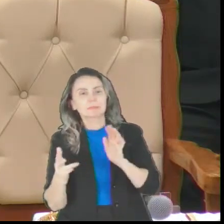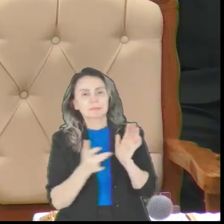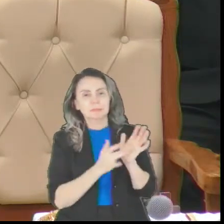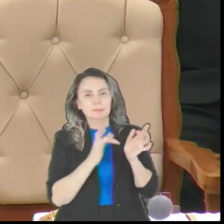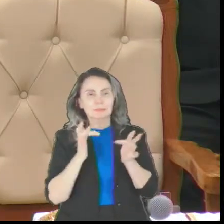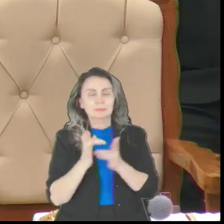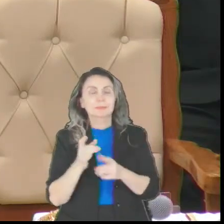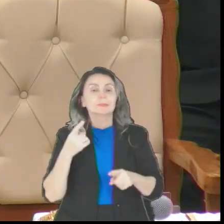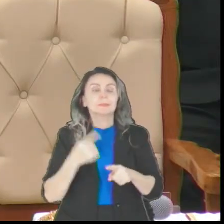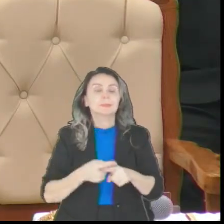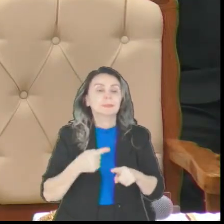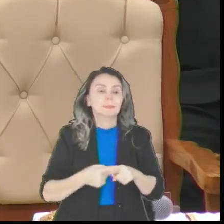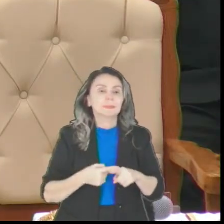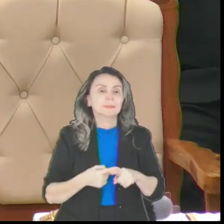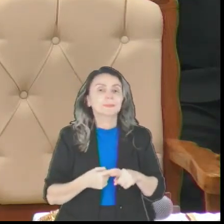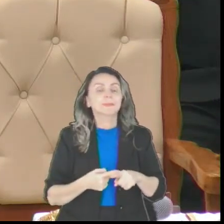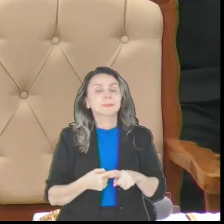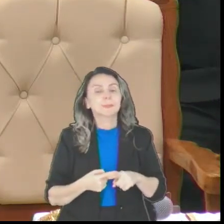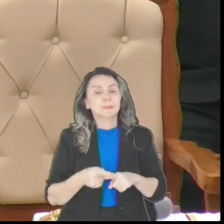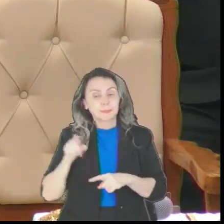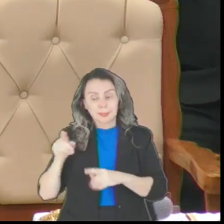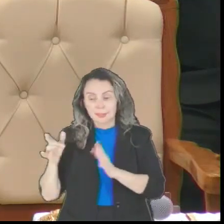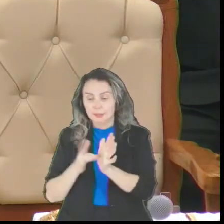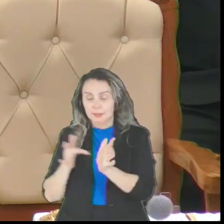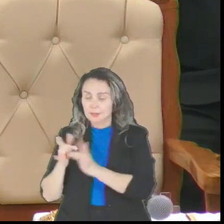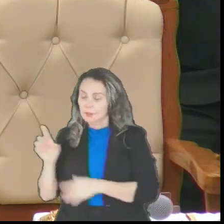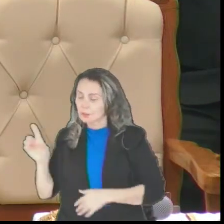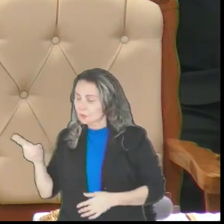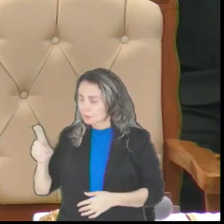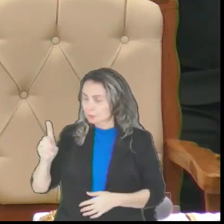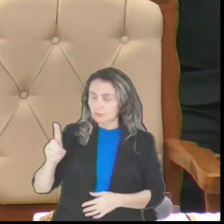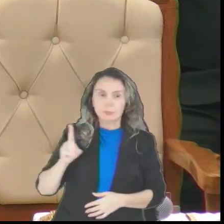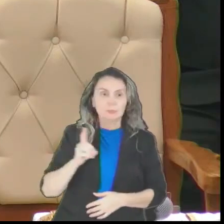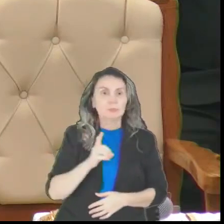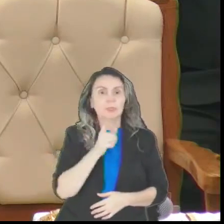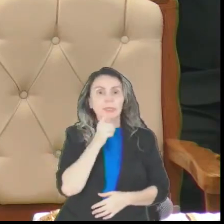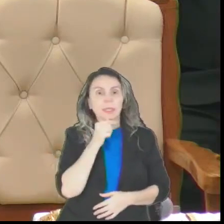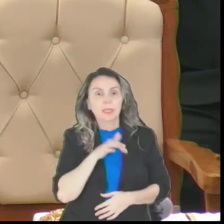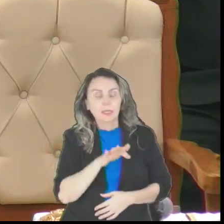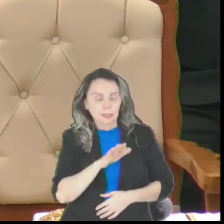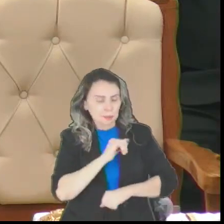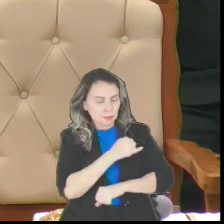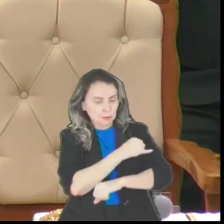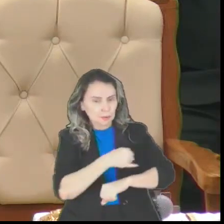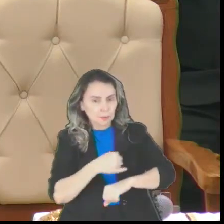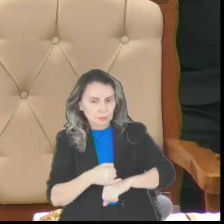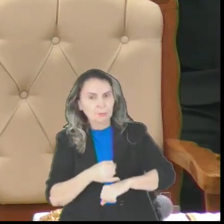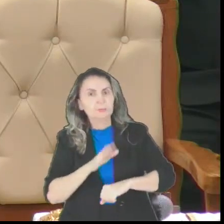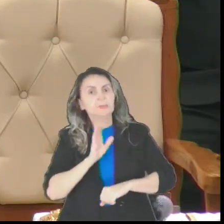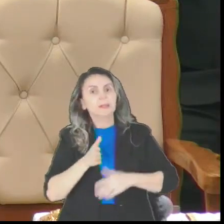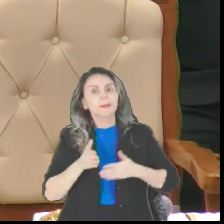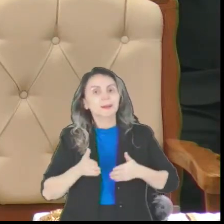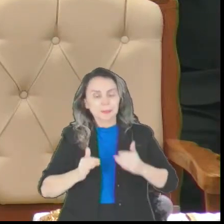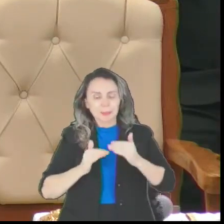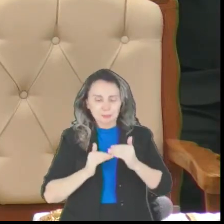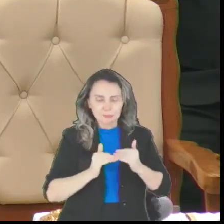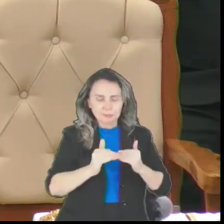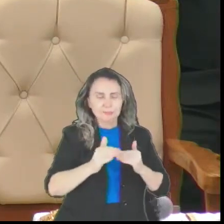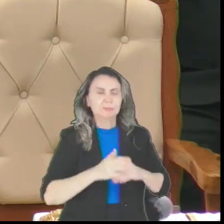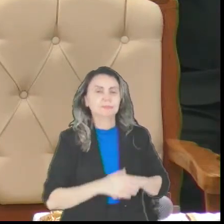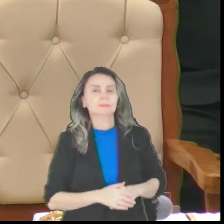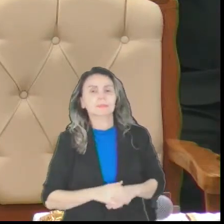aparece no Jordão e na cidade pregando, o caminho já está preparado, e é João que diz, o machado já